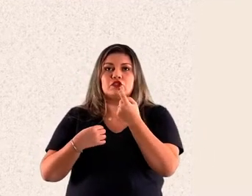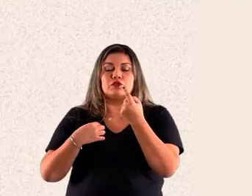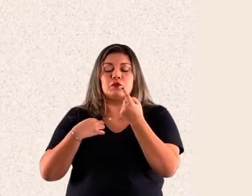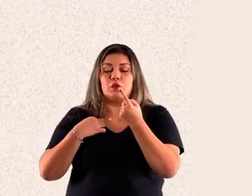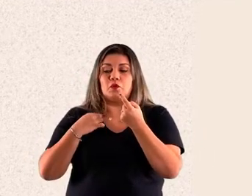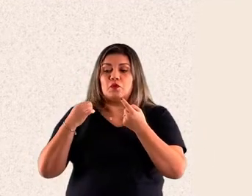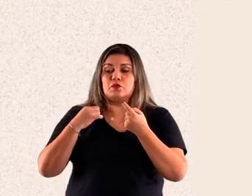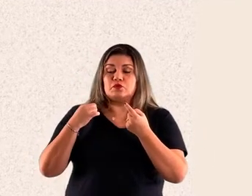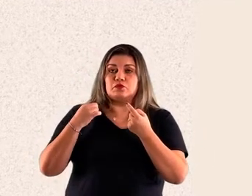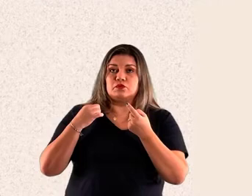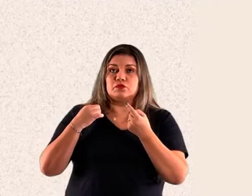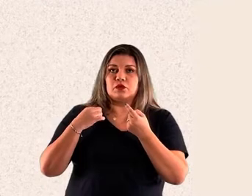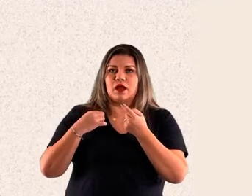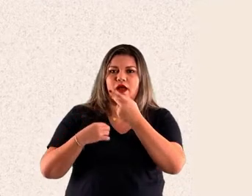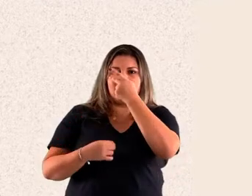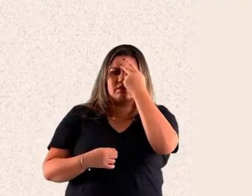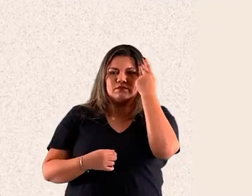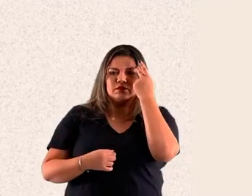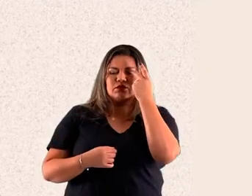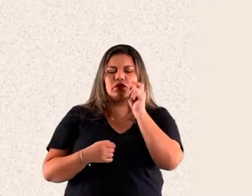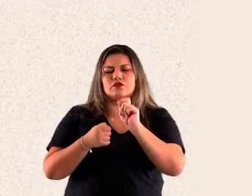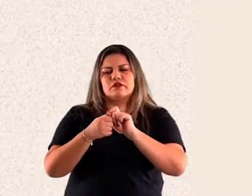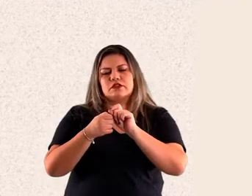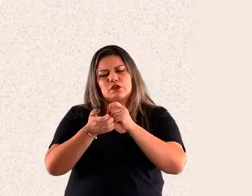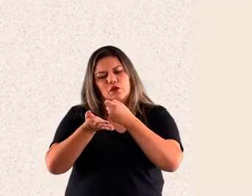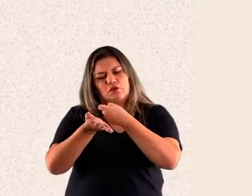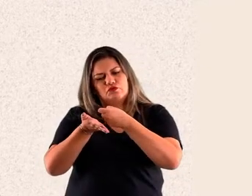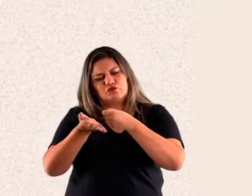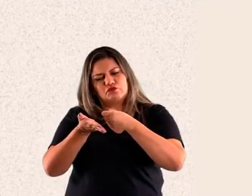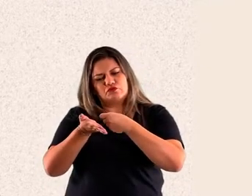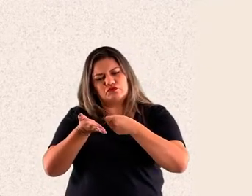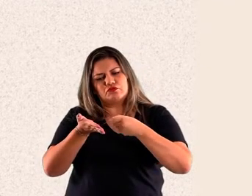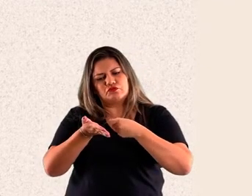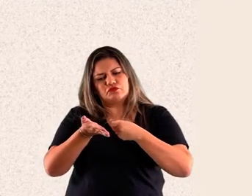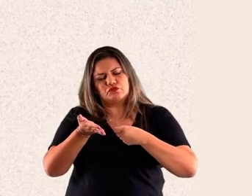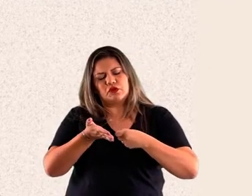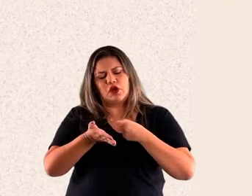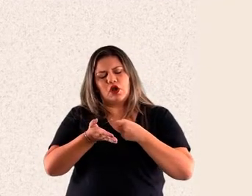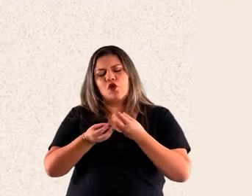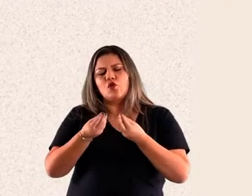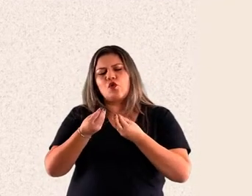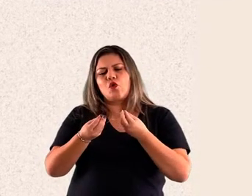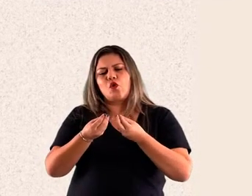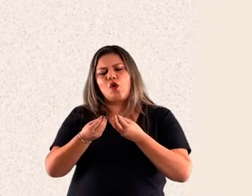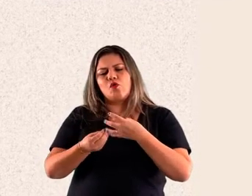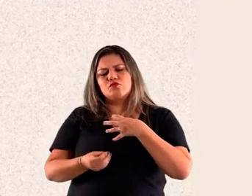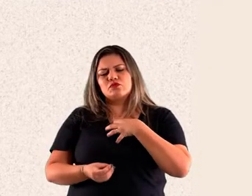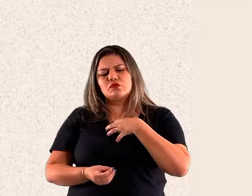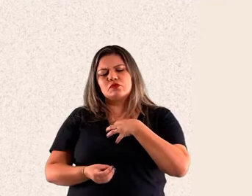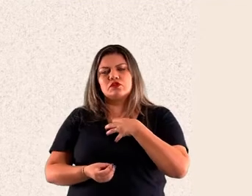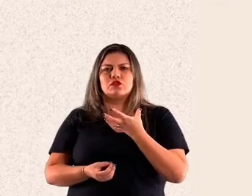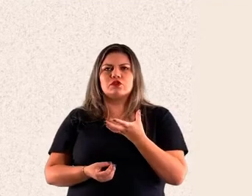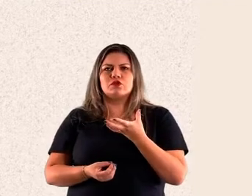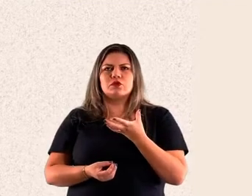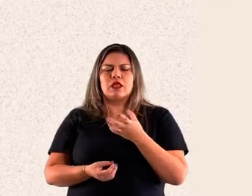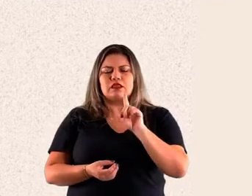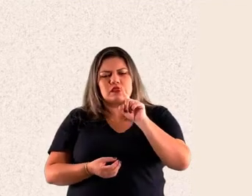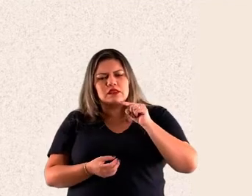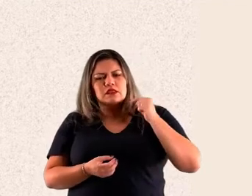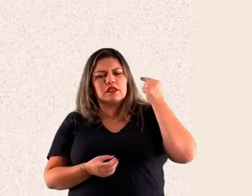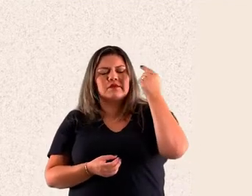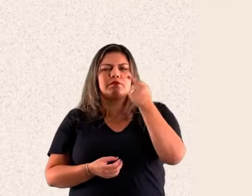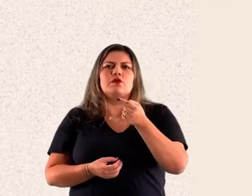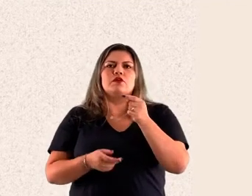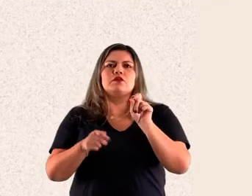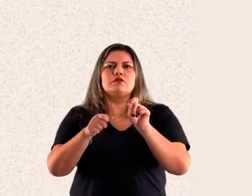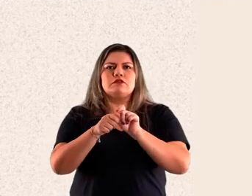é E essas pessoas faziam Os relatos um diário de como elas tinham-se sentido e depois eles